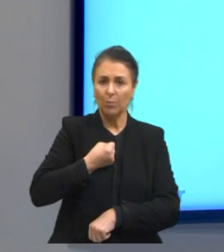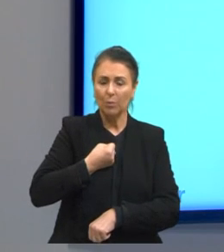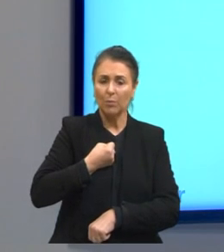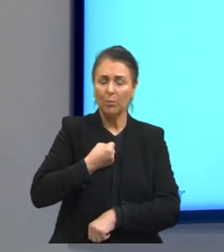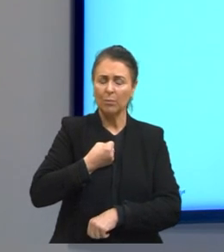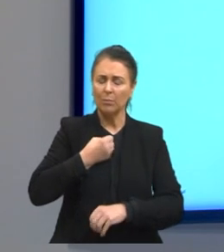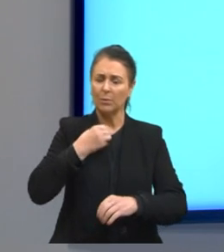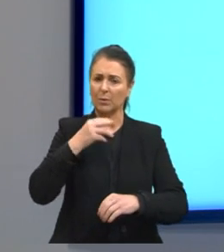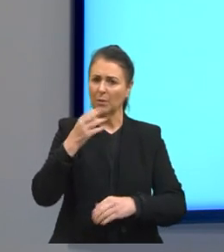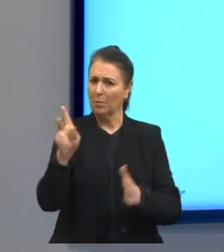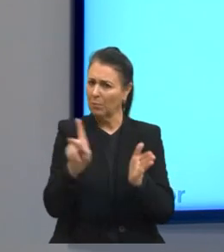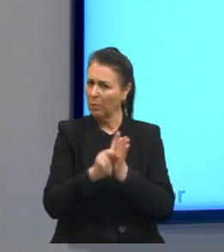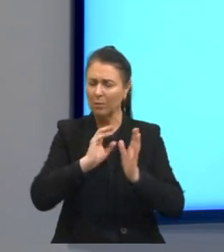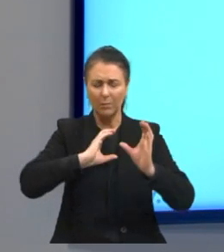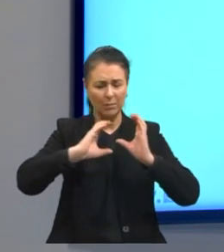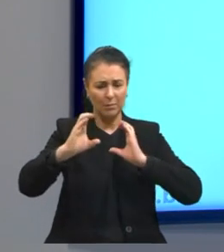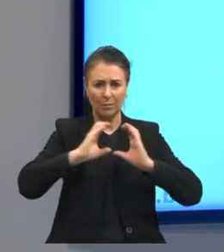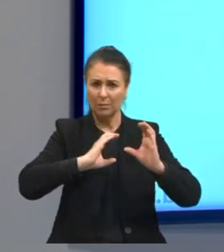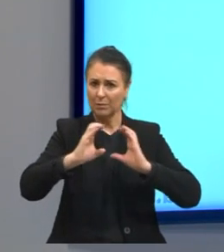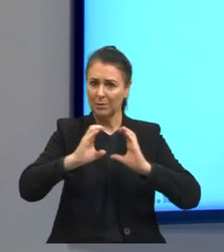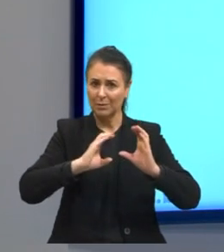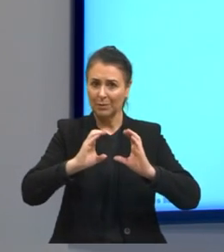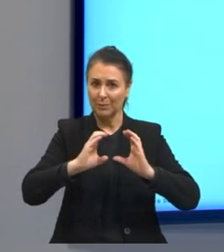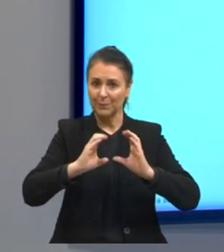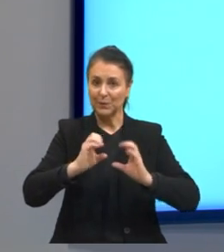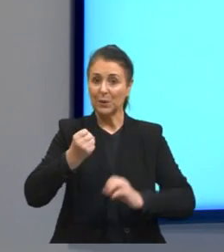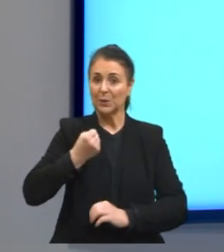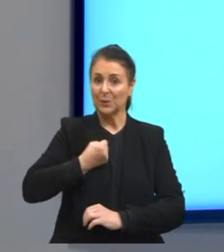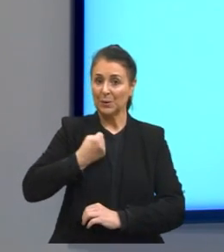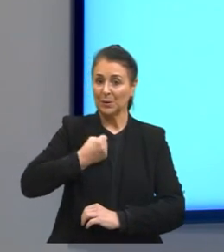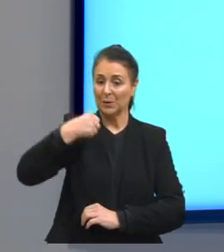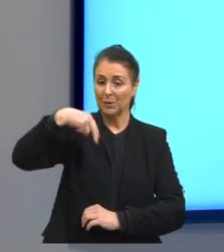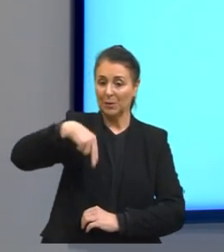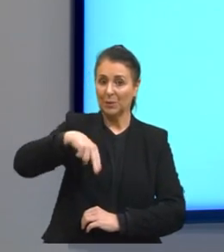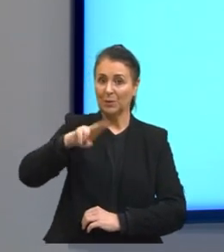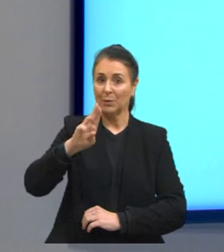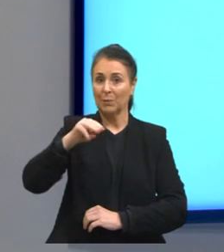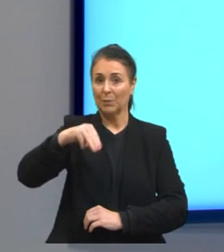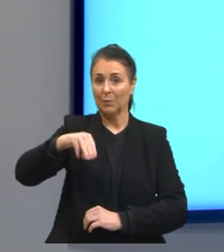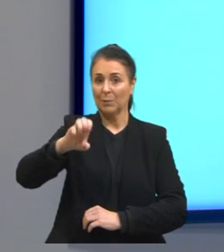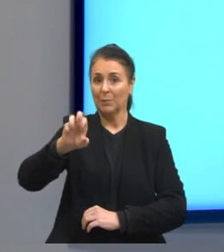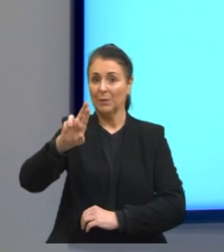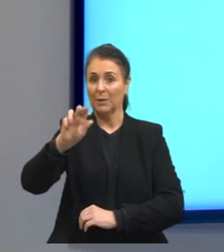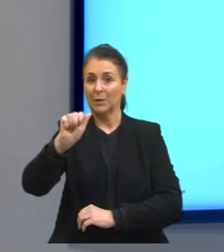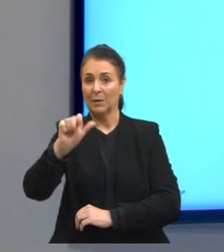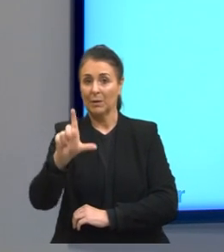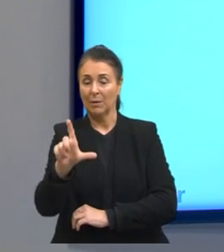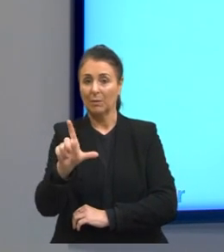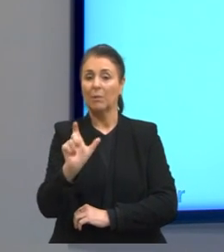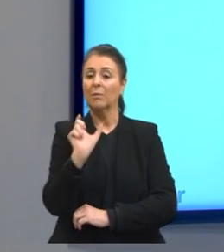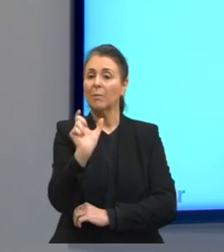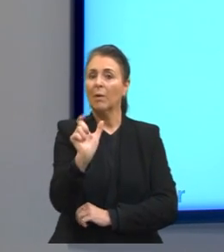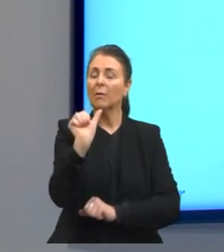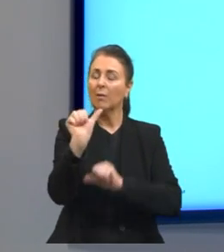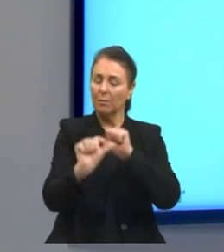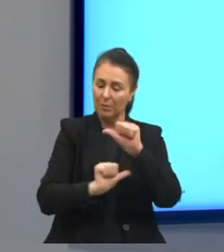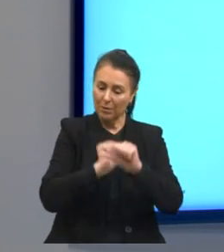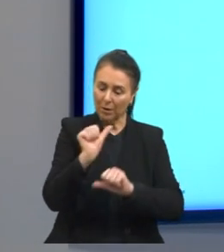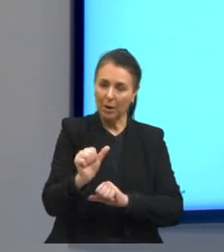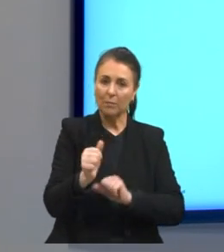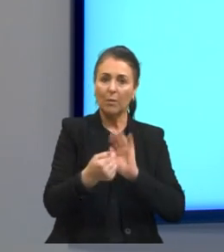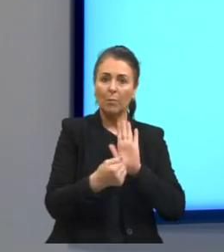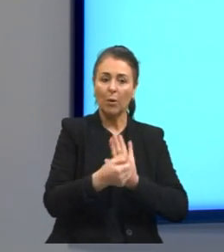comunicação. Então, o numeral vai ser aquele tipo de palavra também variável que vai indicar quantidade,